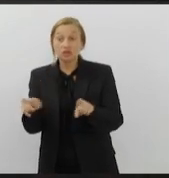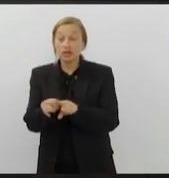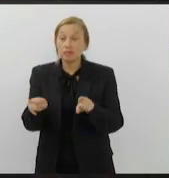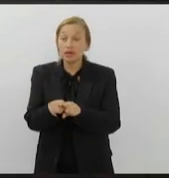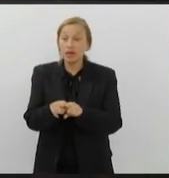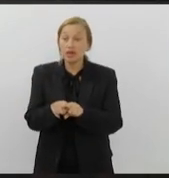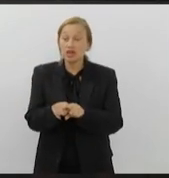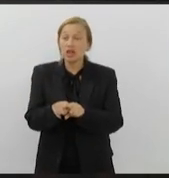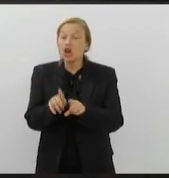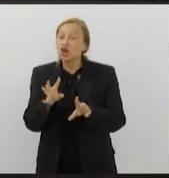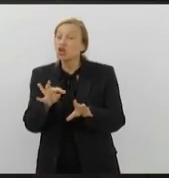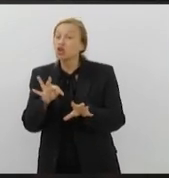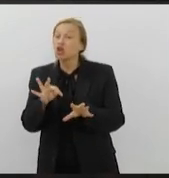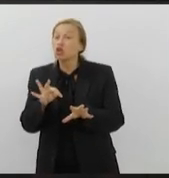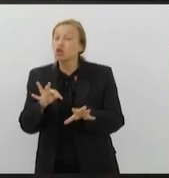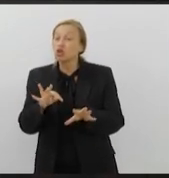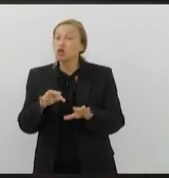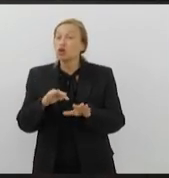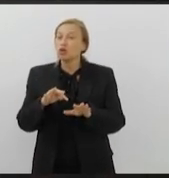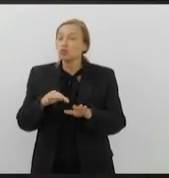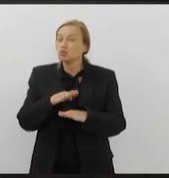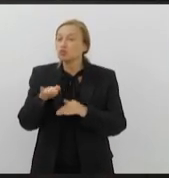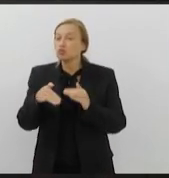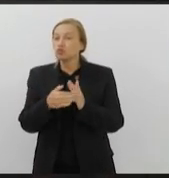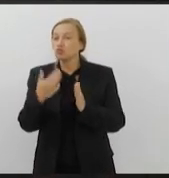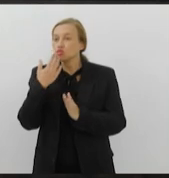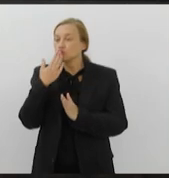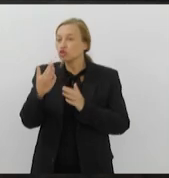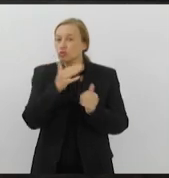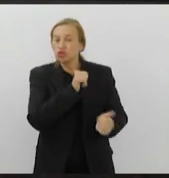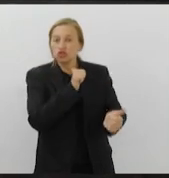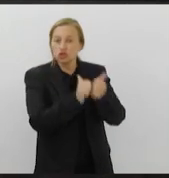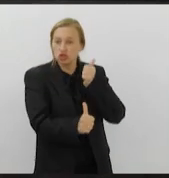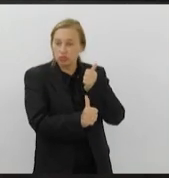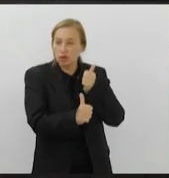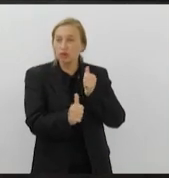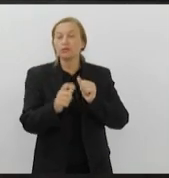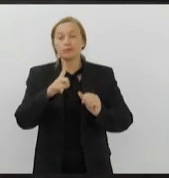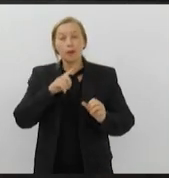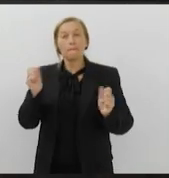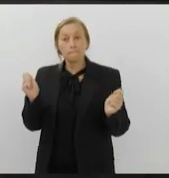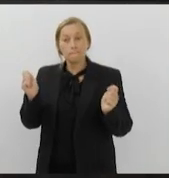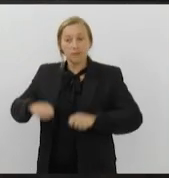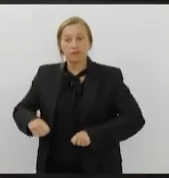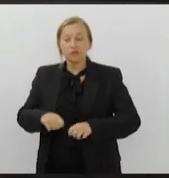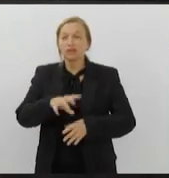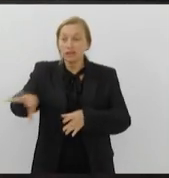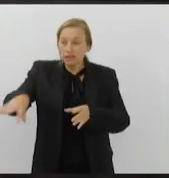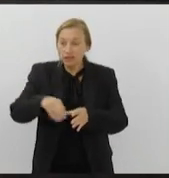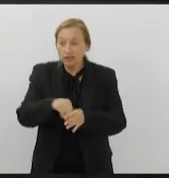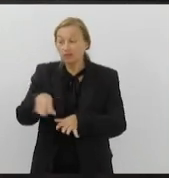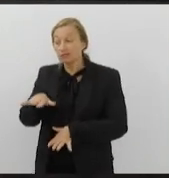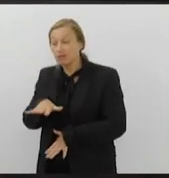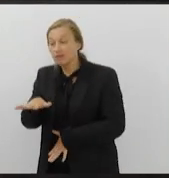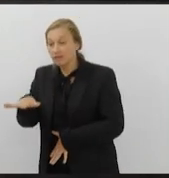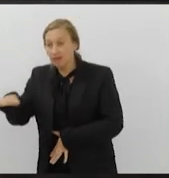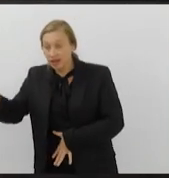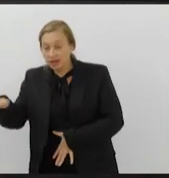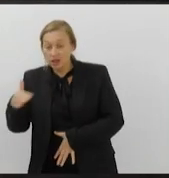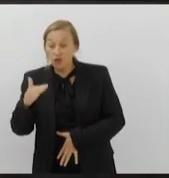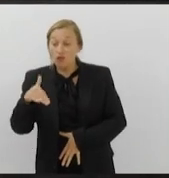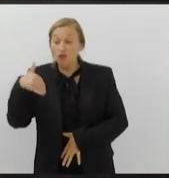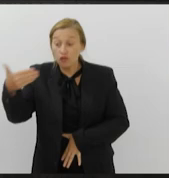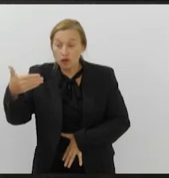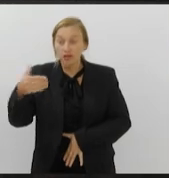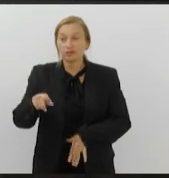governantes federais também vejam que há potencial dentro das periferias, fora das